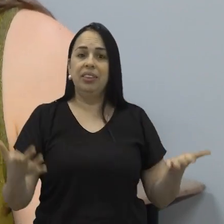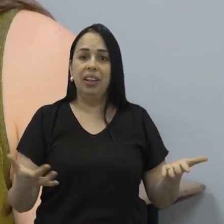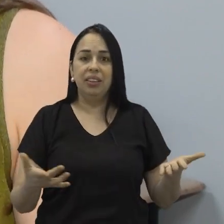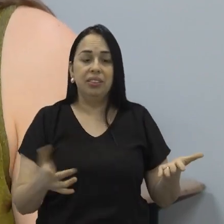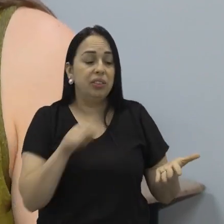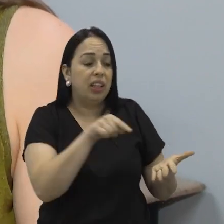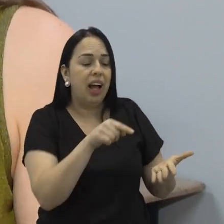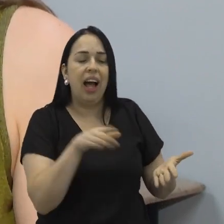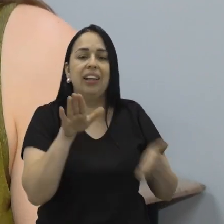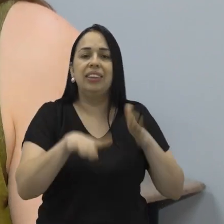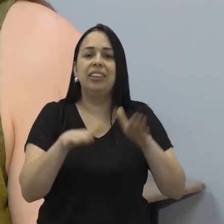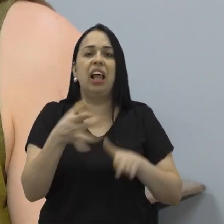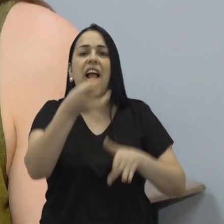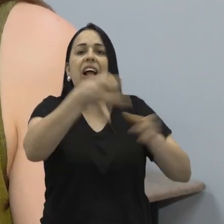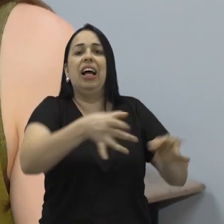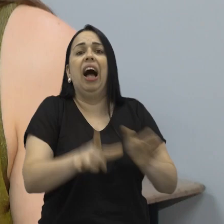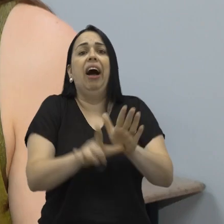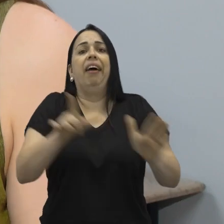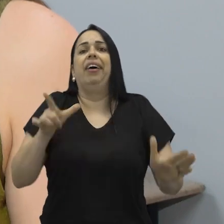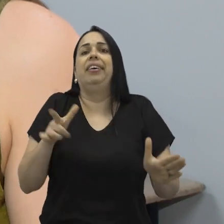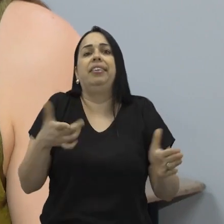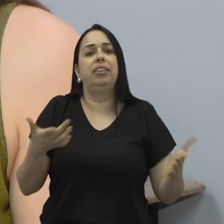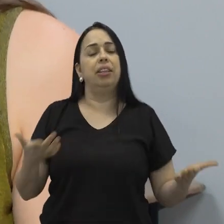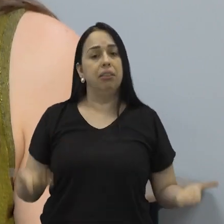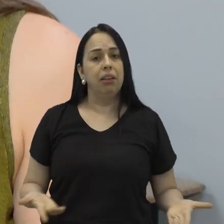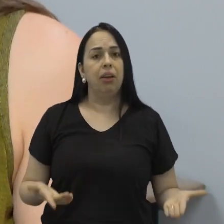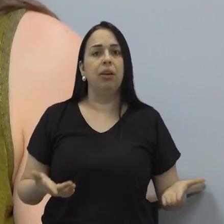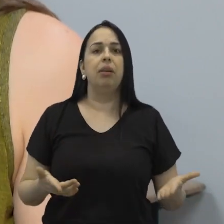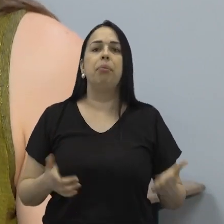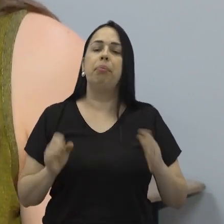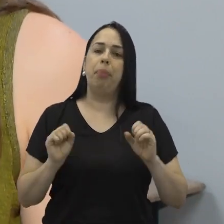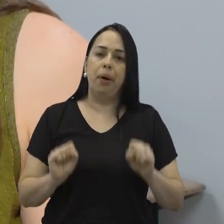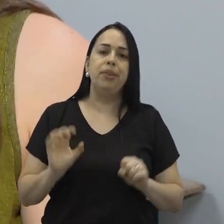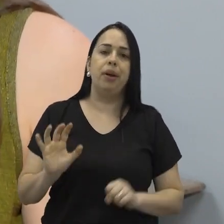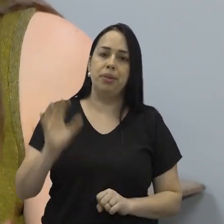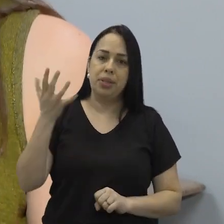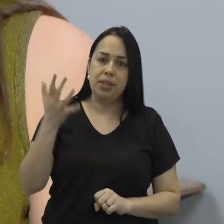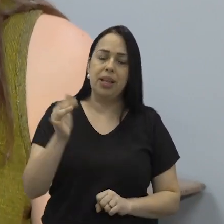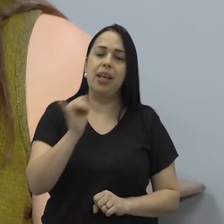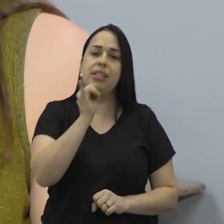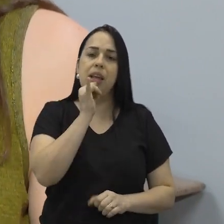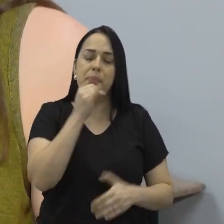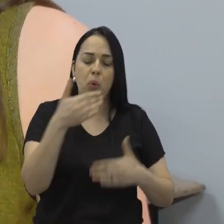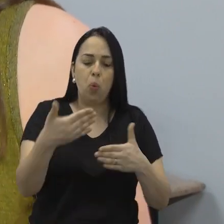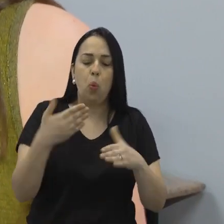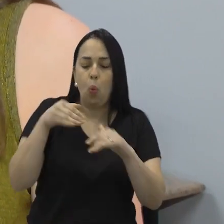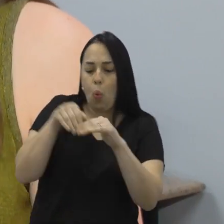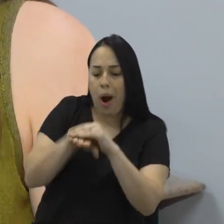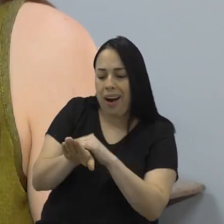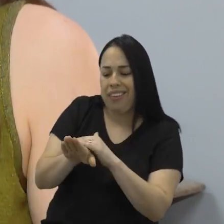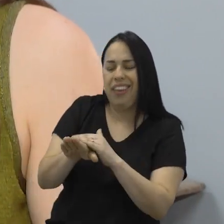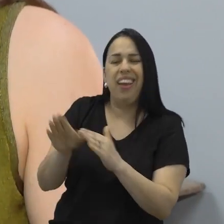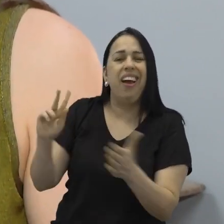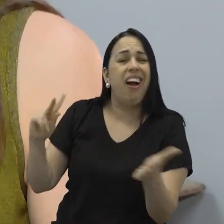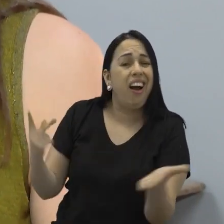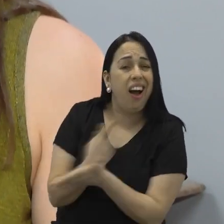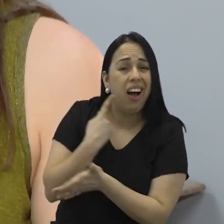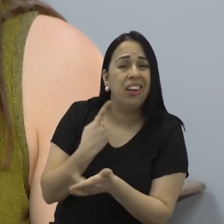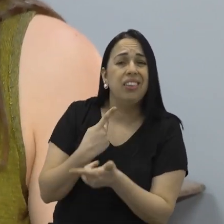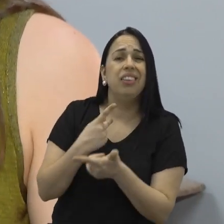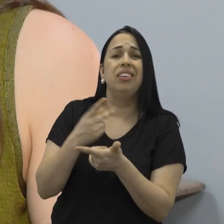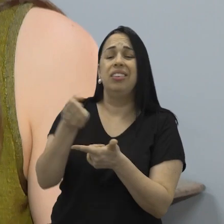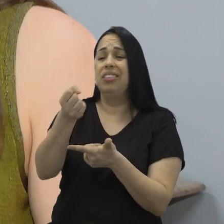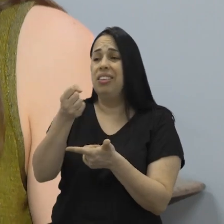alimento antes dele não ter mais aproveitamento, realmente não estar mais em condições. Então isso pode acontecer, às vezes eu não armazenei direito um alimento que eu cozinhei